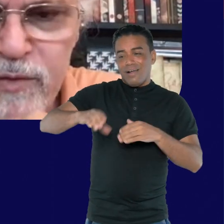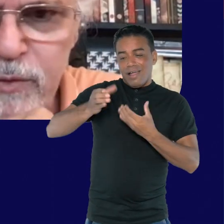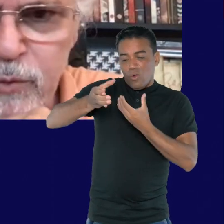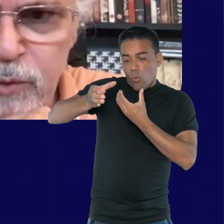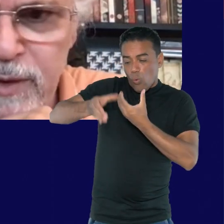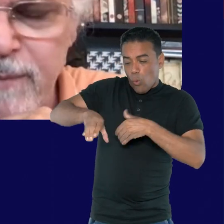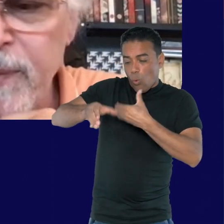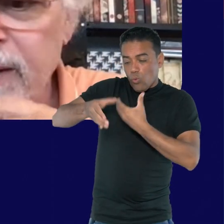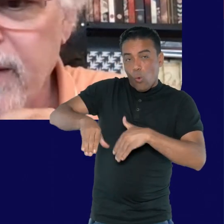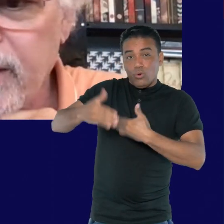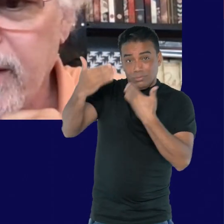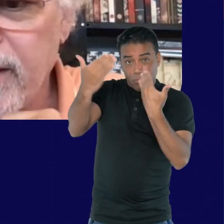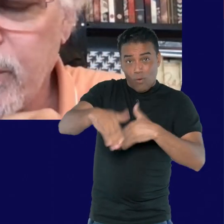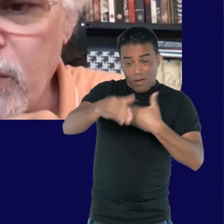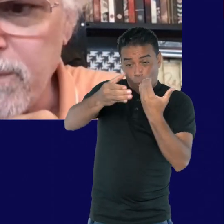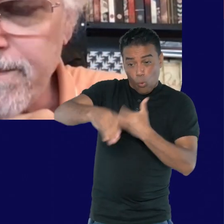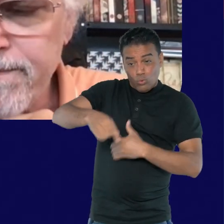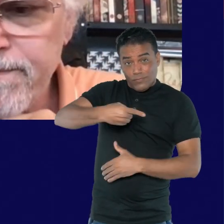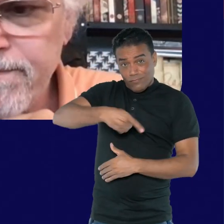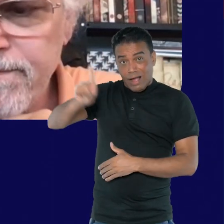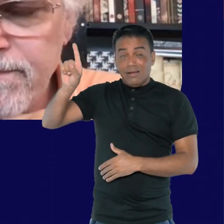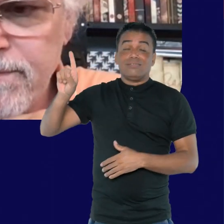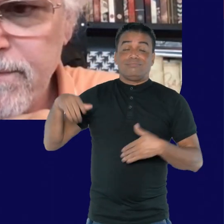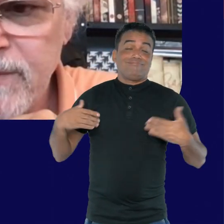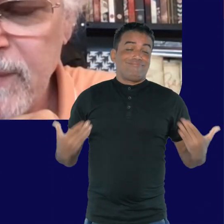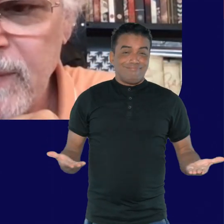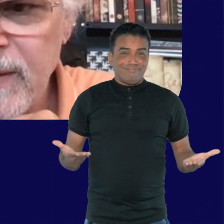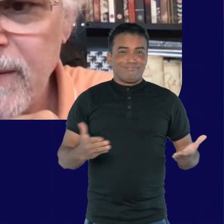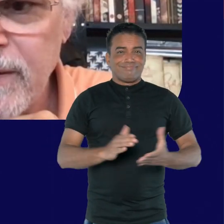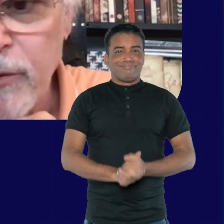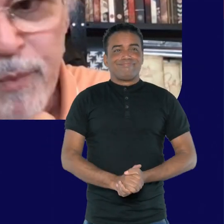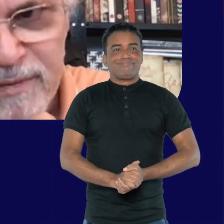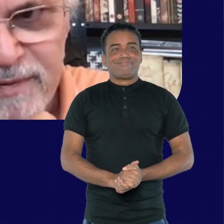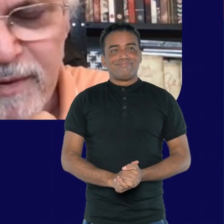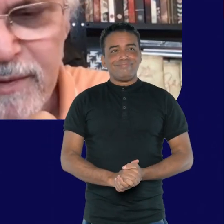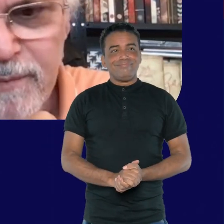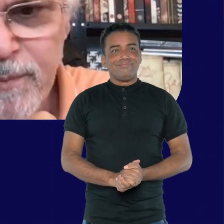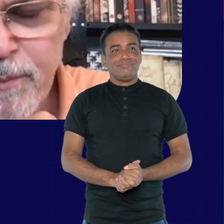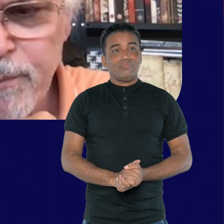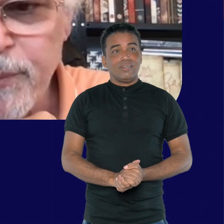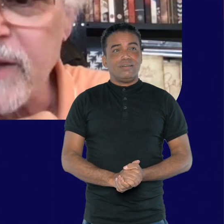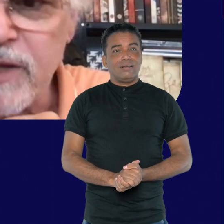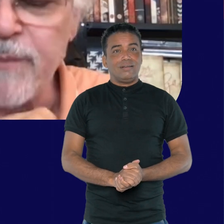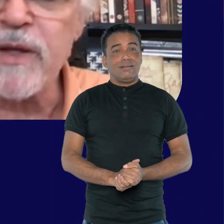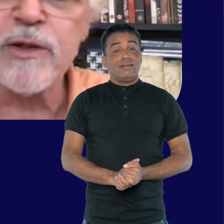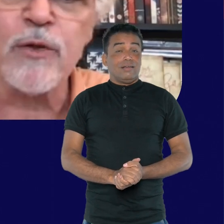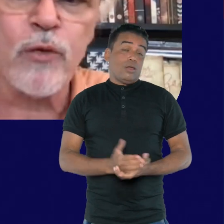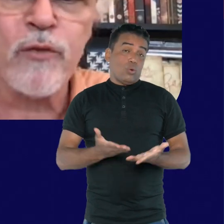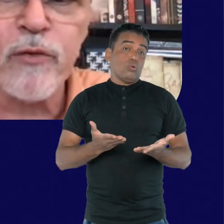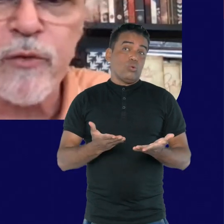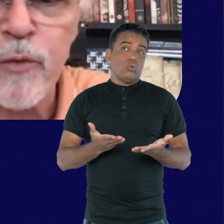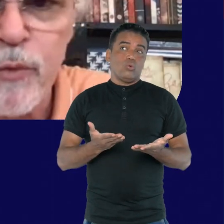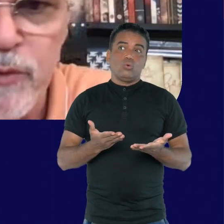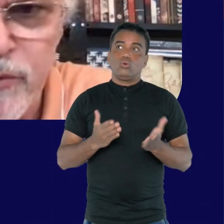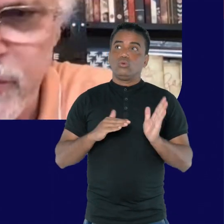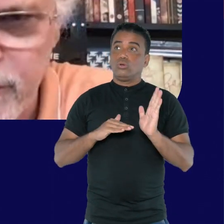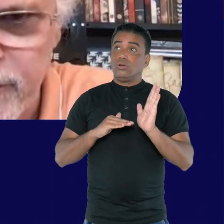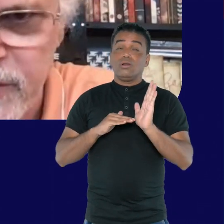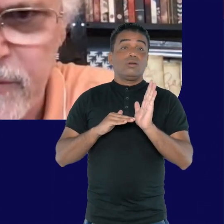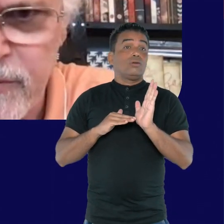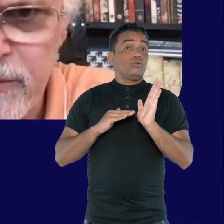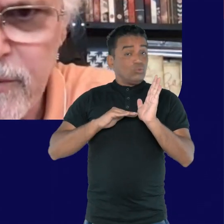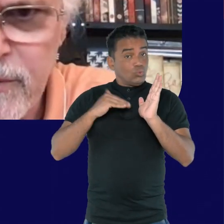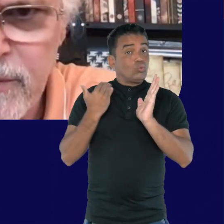essa coisa toda. Bom, eu passei praticamente em todos os concursos